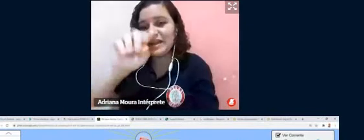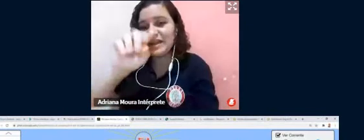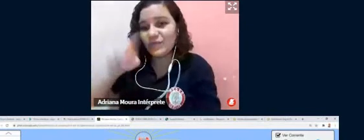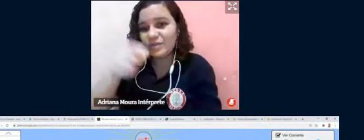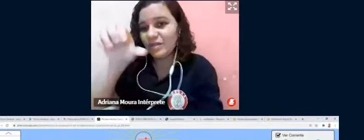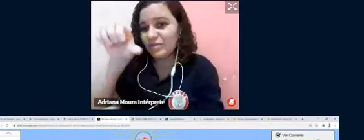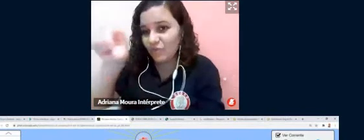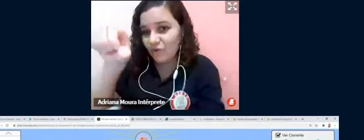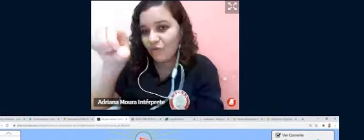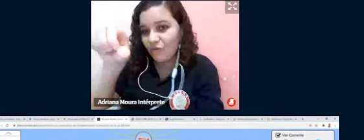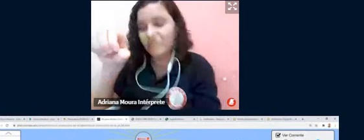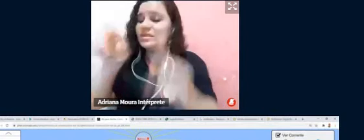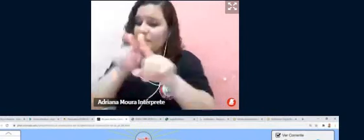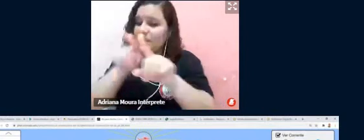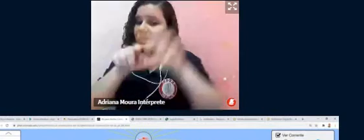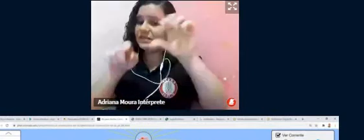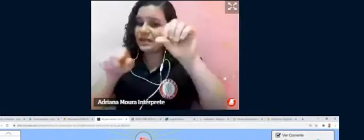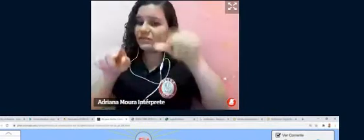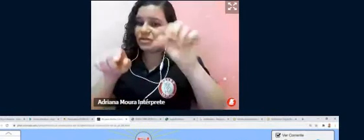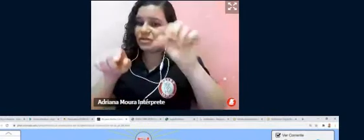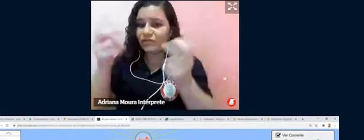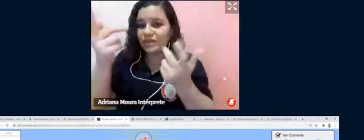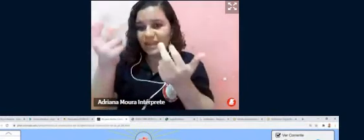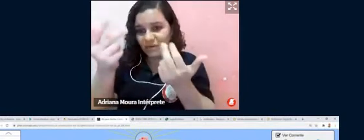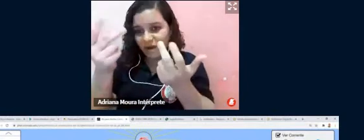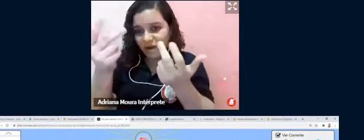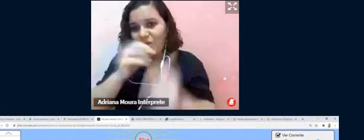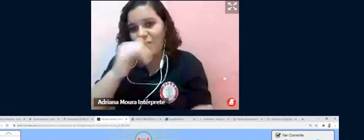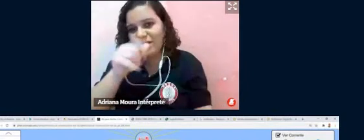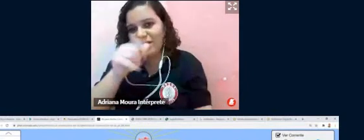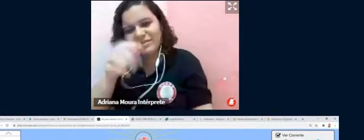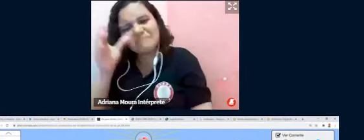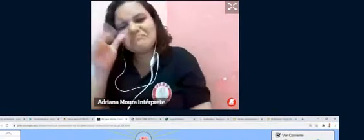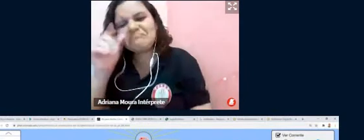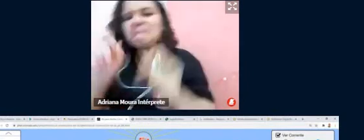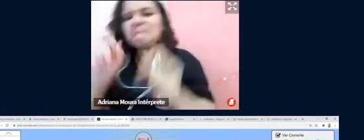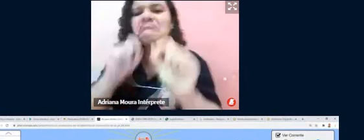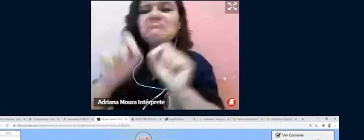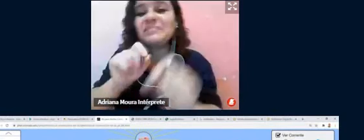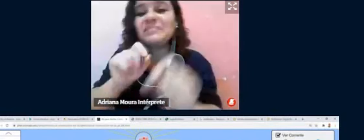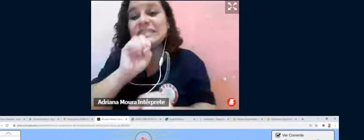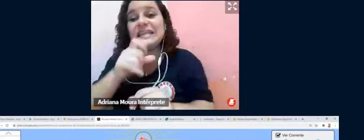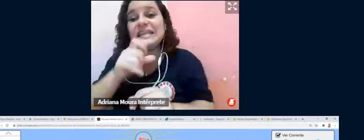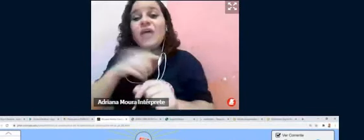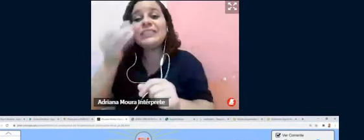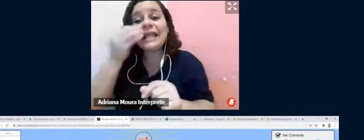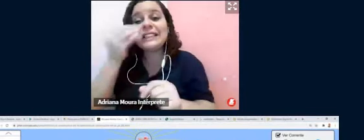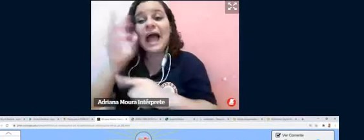é 0,9. Aí você é curioso, você pode dizer, e se eu for reduzindo ainda mais essa